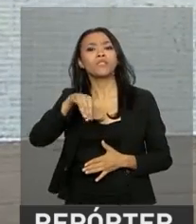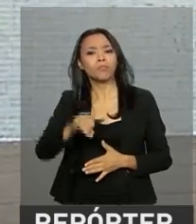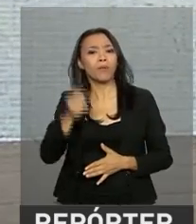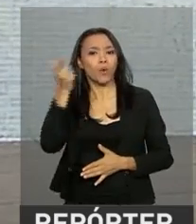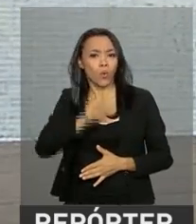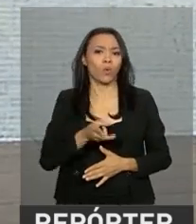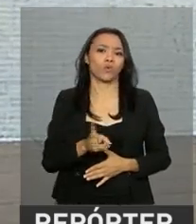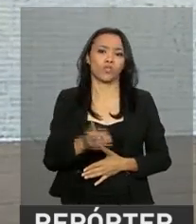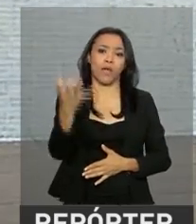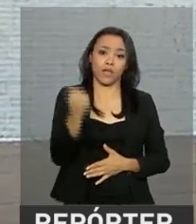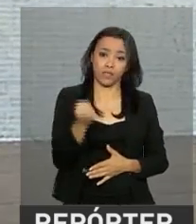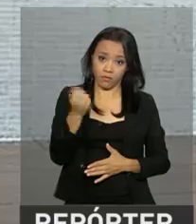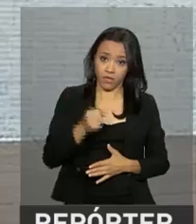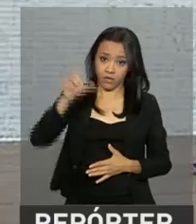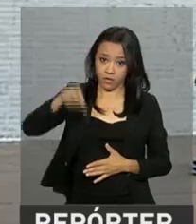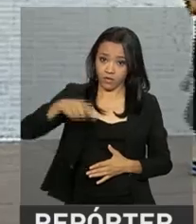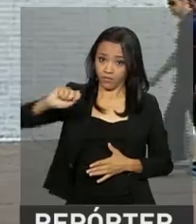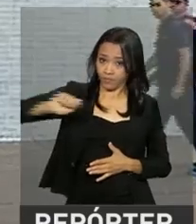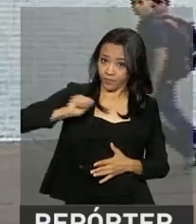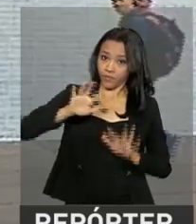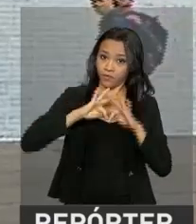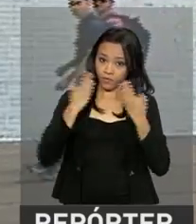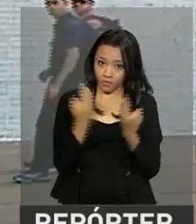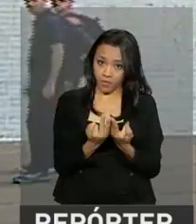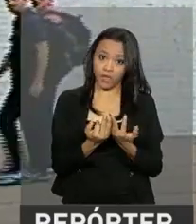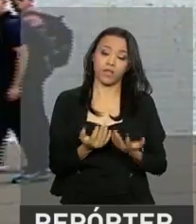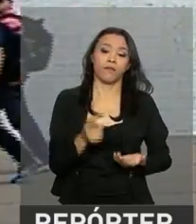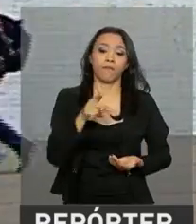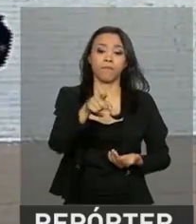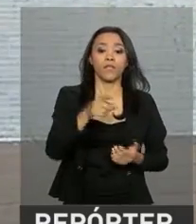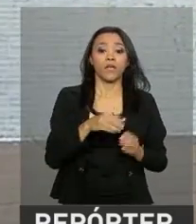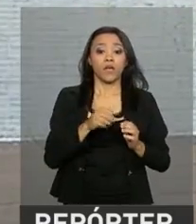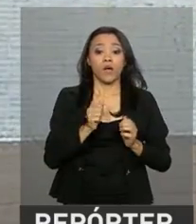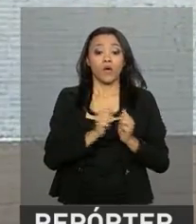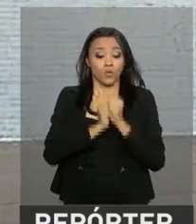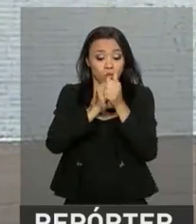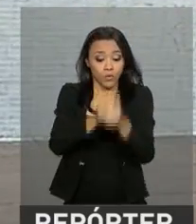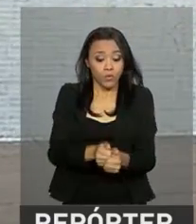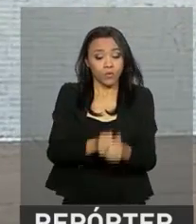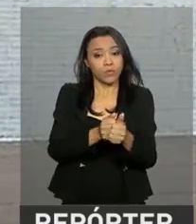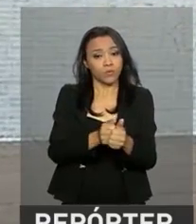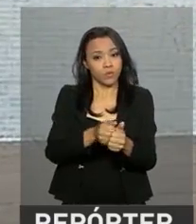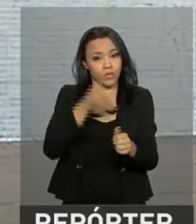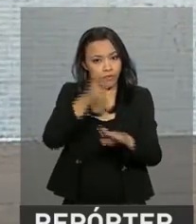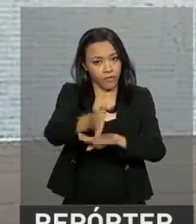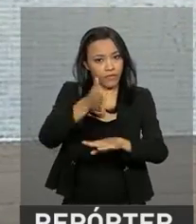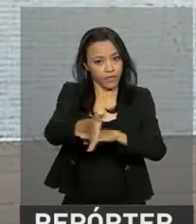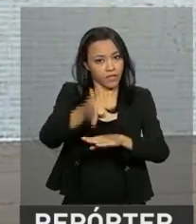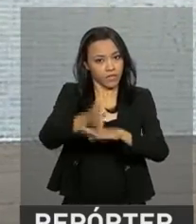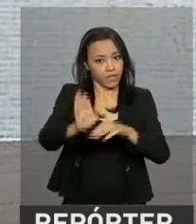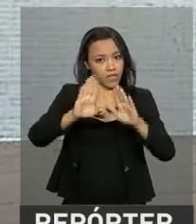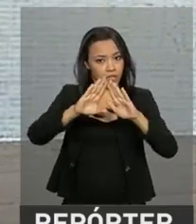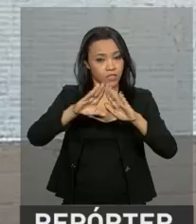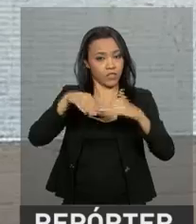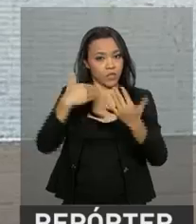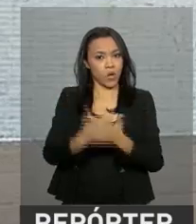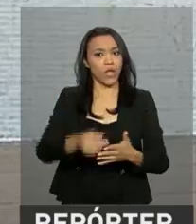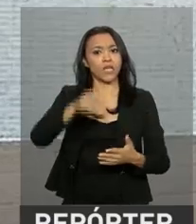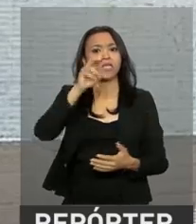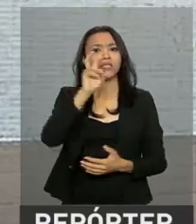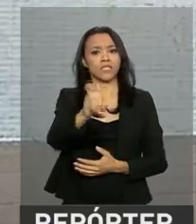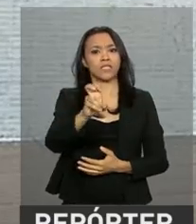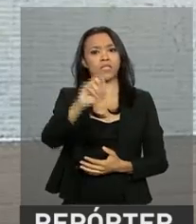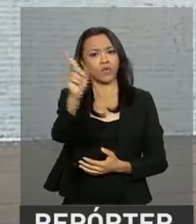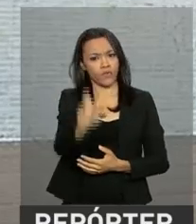benefício eh quase e o acompanhamento da frequência ele é feito eh durante cinco vezes